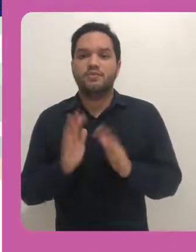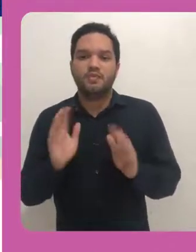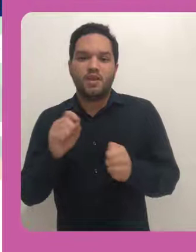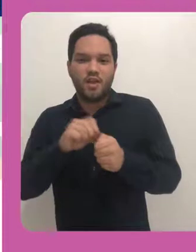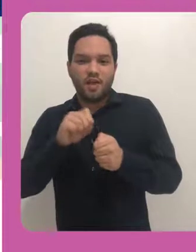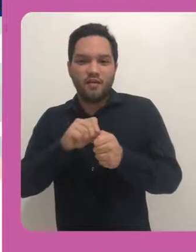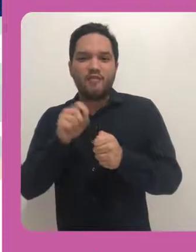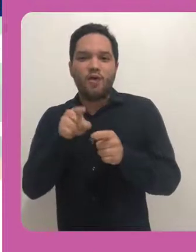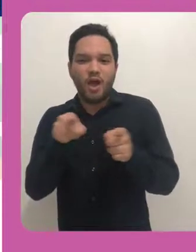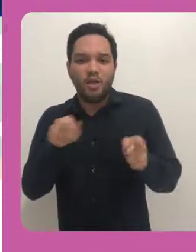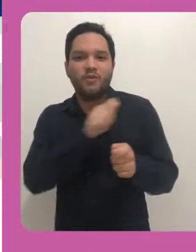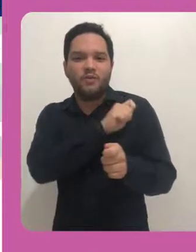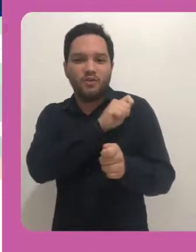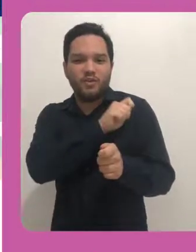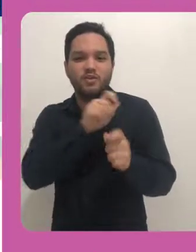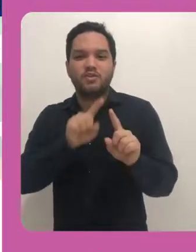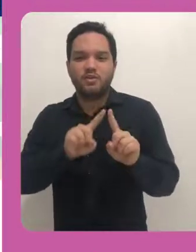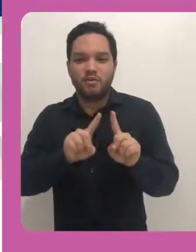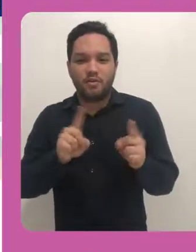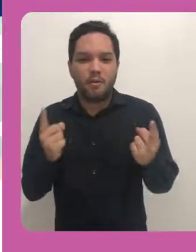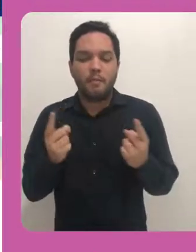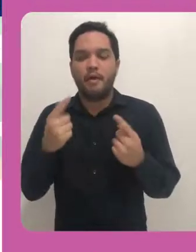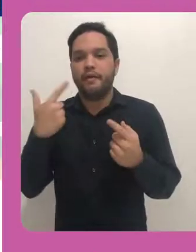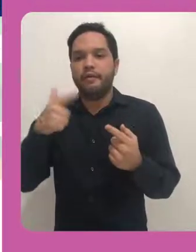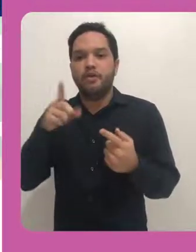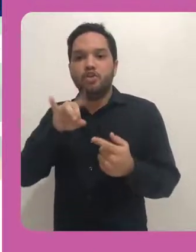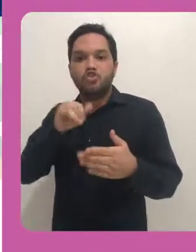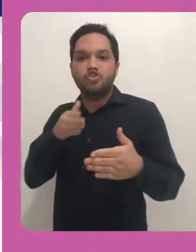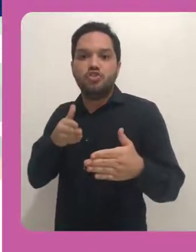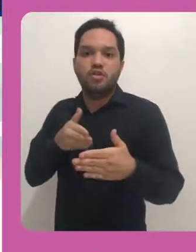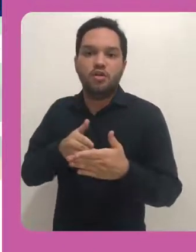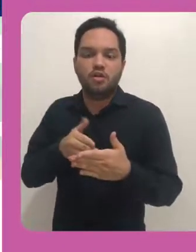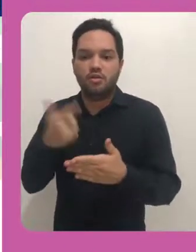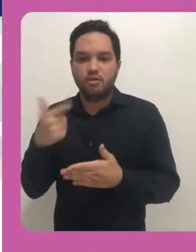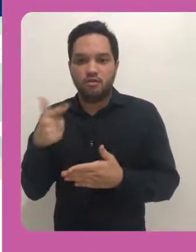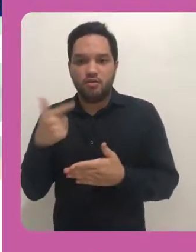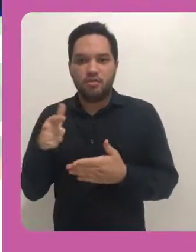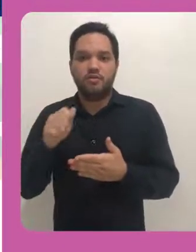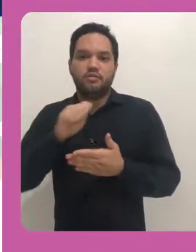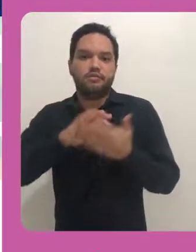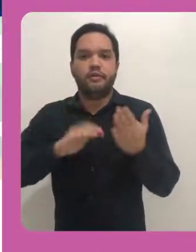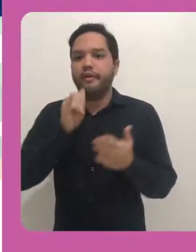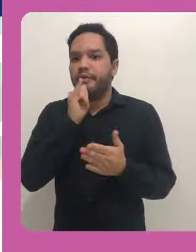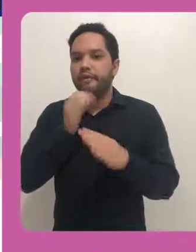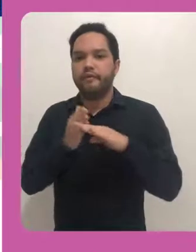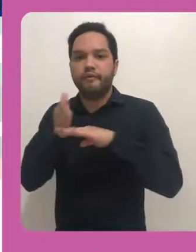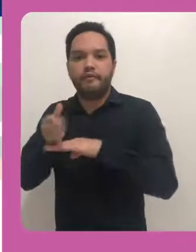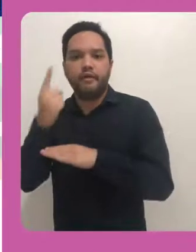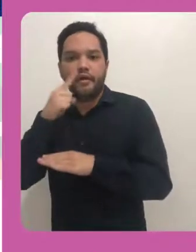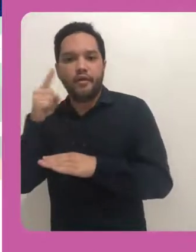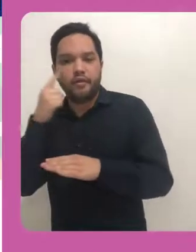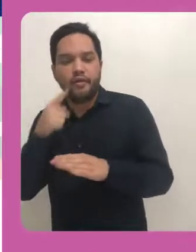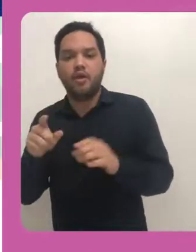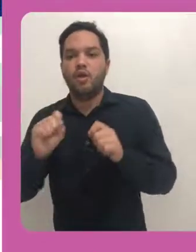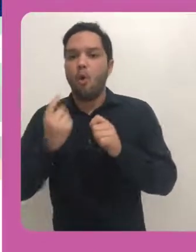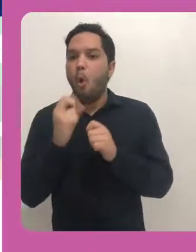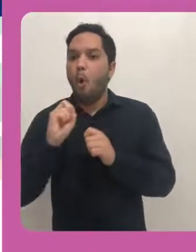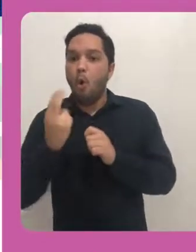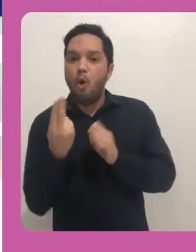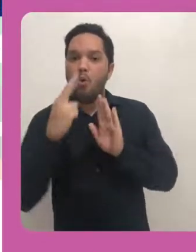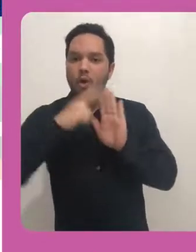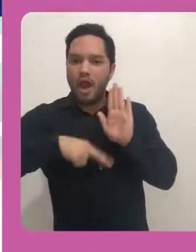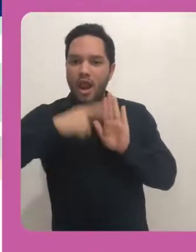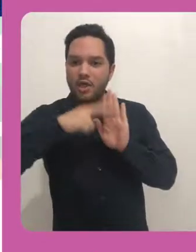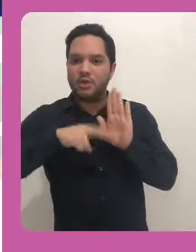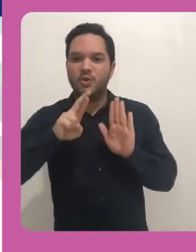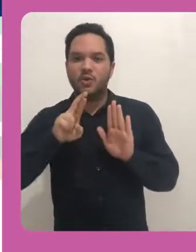que foi realizada pelos seus alunos, mas sem um prazo determinado. É uma atividade de ida ao estágio, do relatório que ele